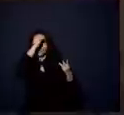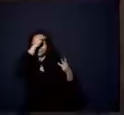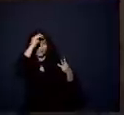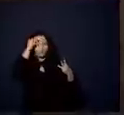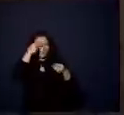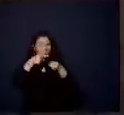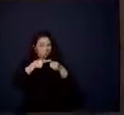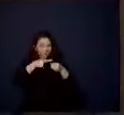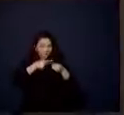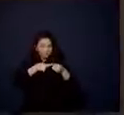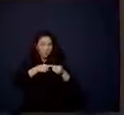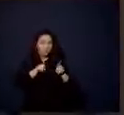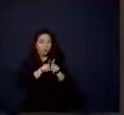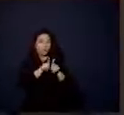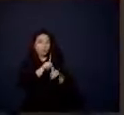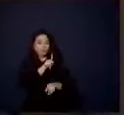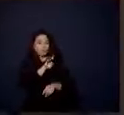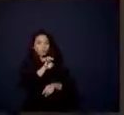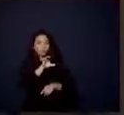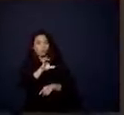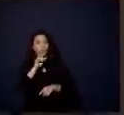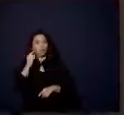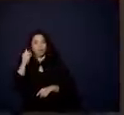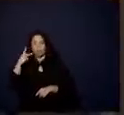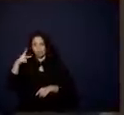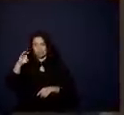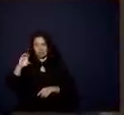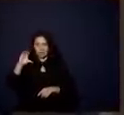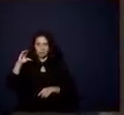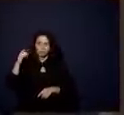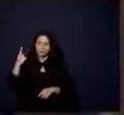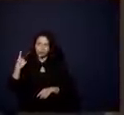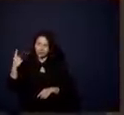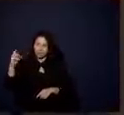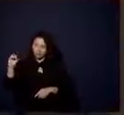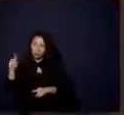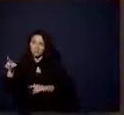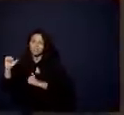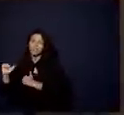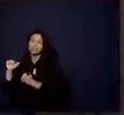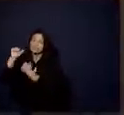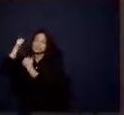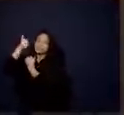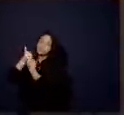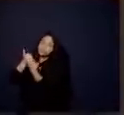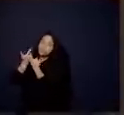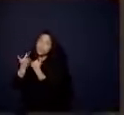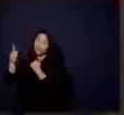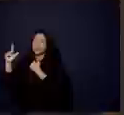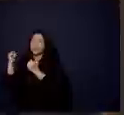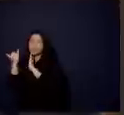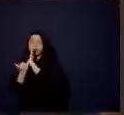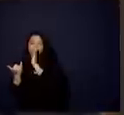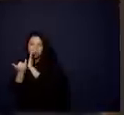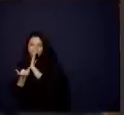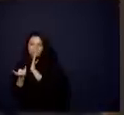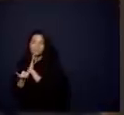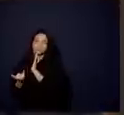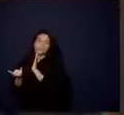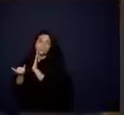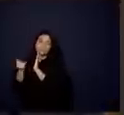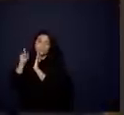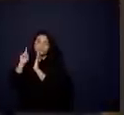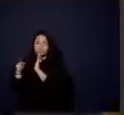110 você teria uma contribuição sobre em serviço que seria Federal que substituir o piscofins você teria um imposto bem serviço que seria